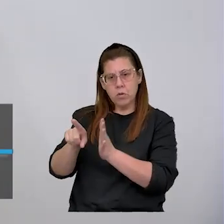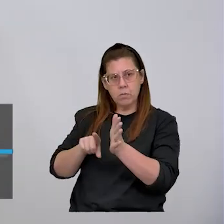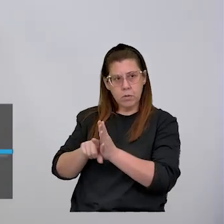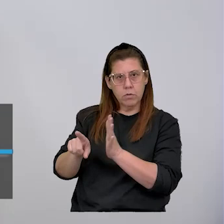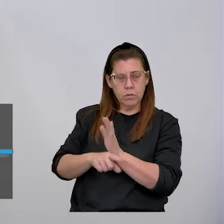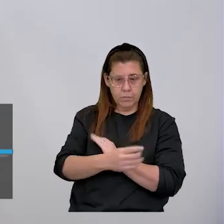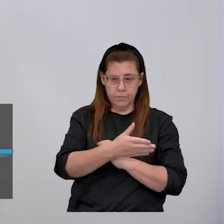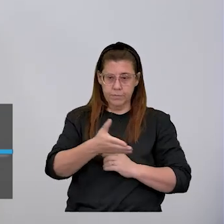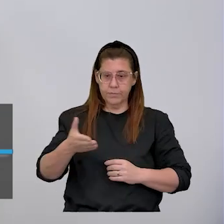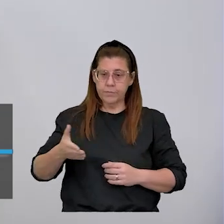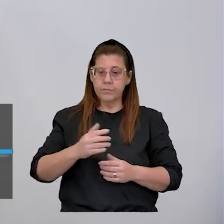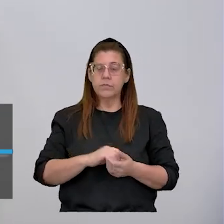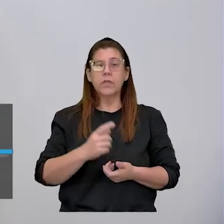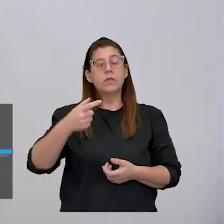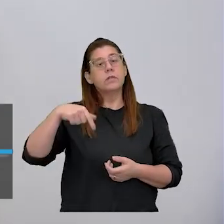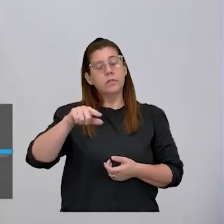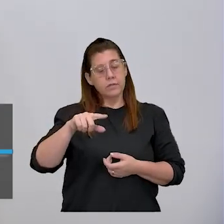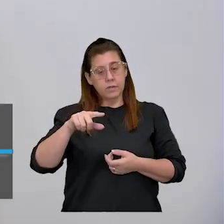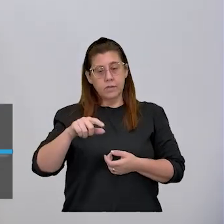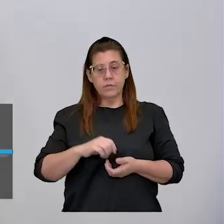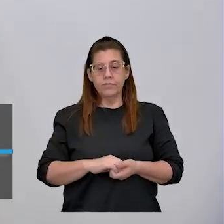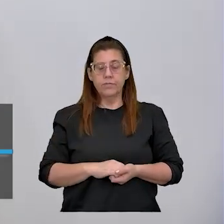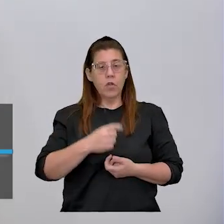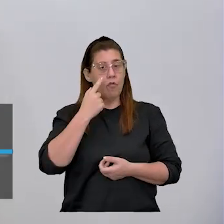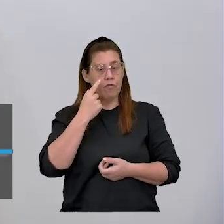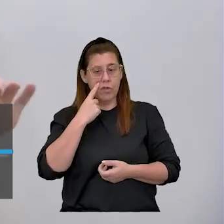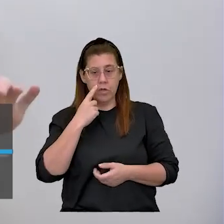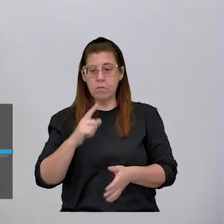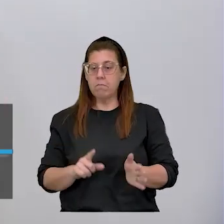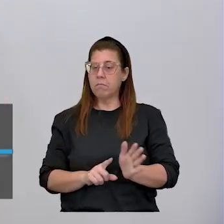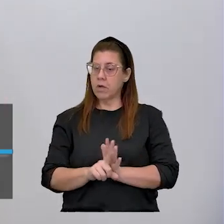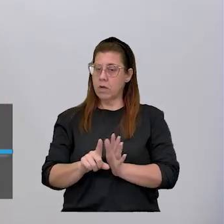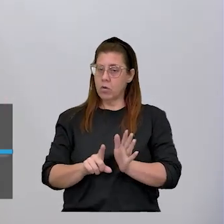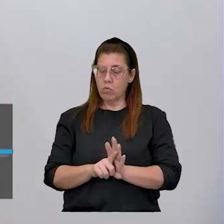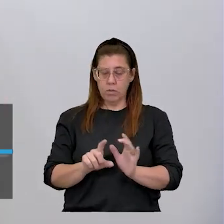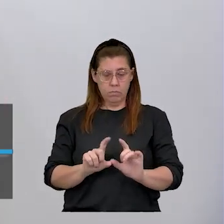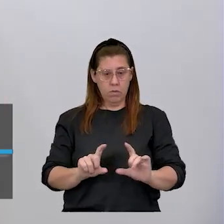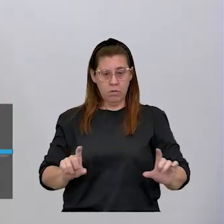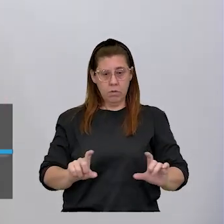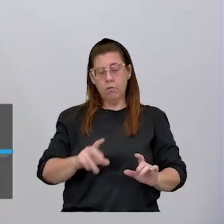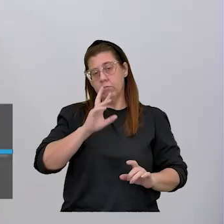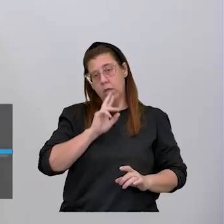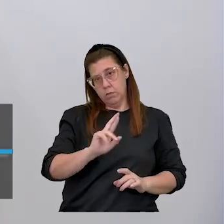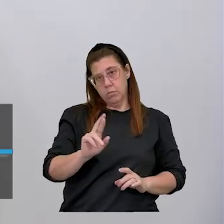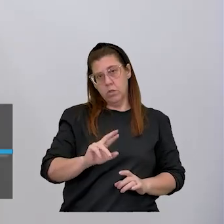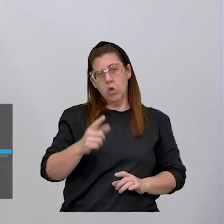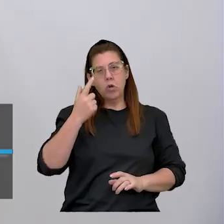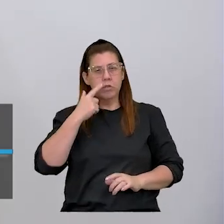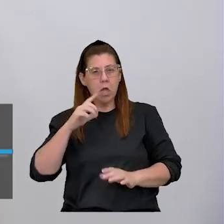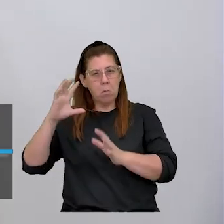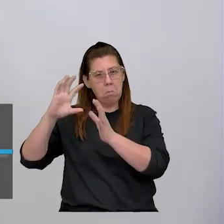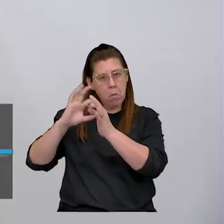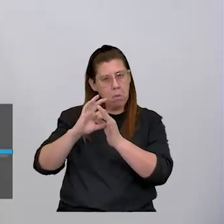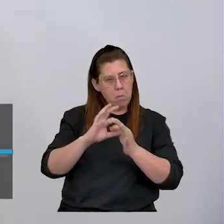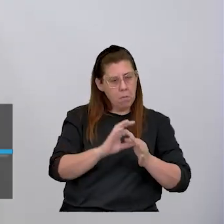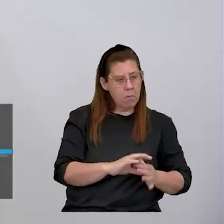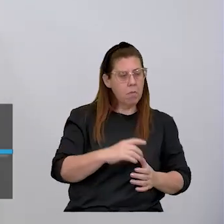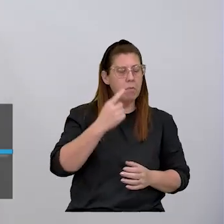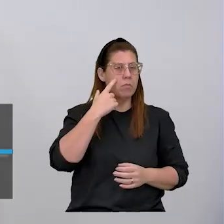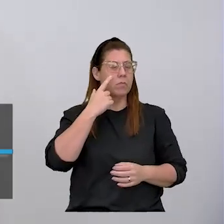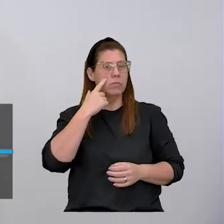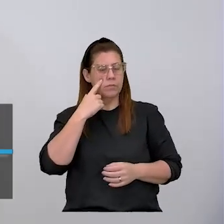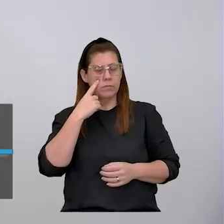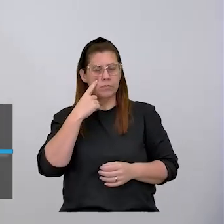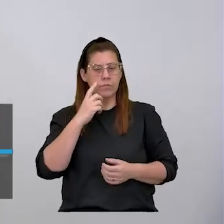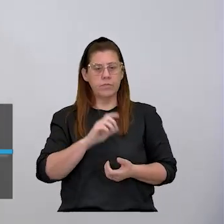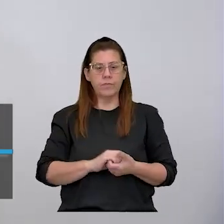para vocês, né? E aí vocês viram as perguntas ali embaixo, né? E ela foi respondendo, então dá para pegar o contexto ali.